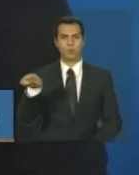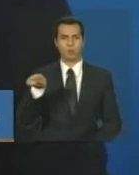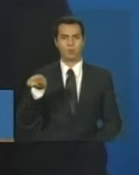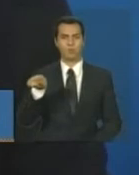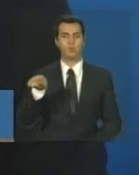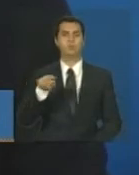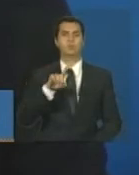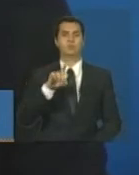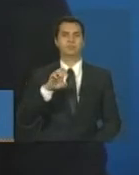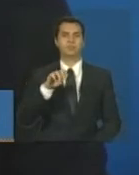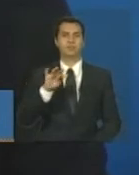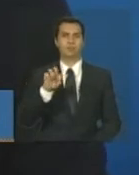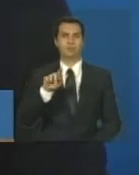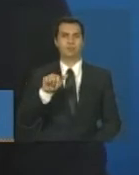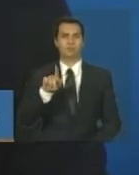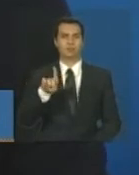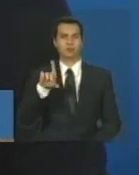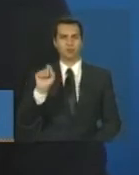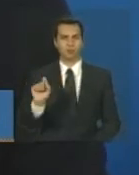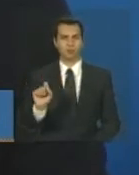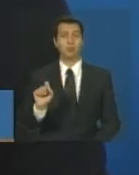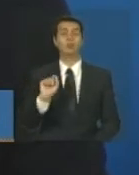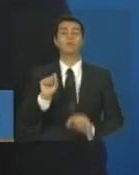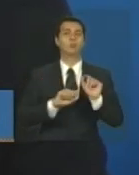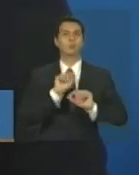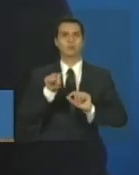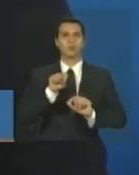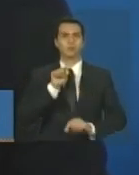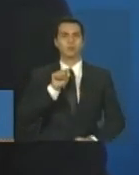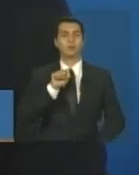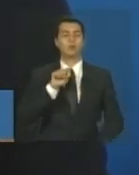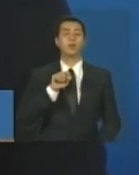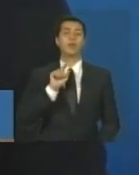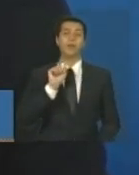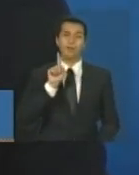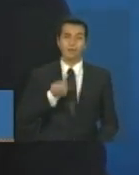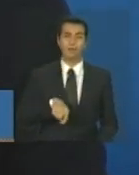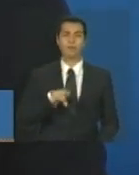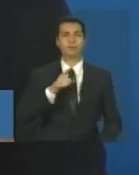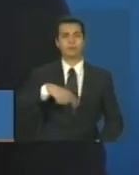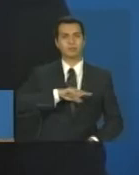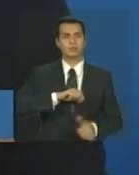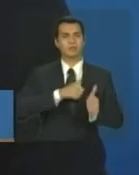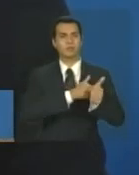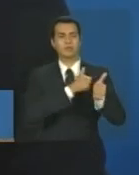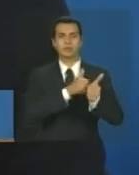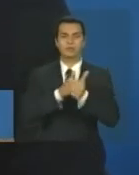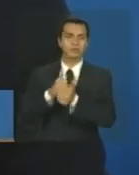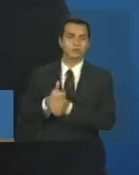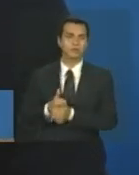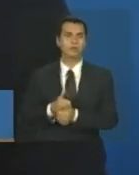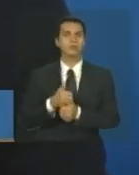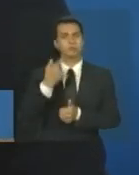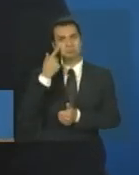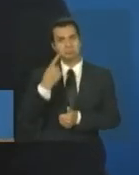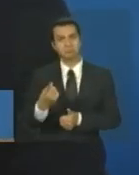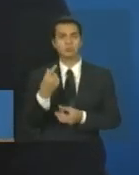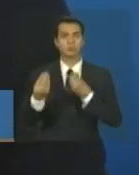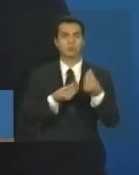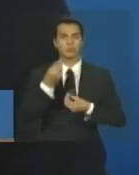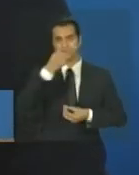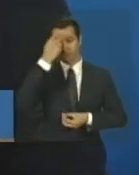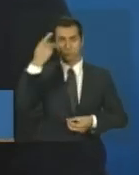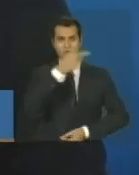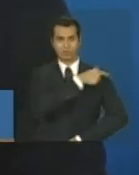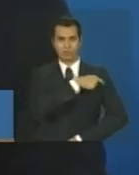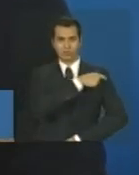ele foi criado lá em 2006 como um mecanismo de aferir os resultados alcançados na gestão do programa